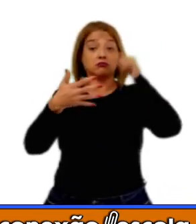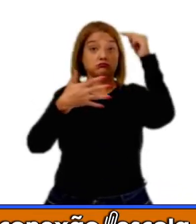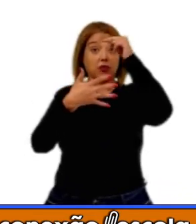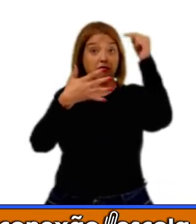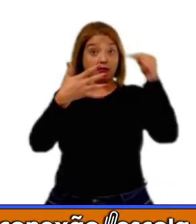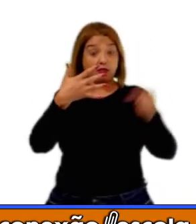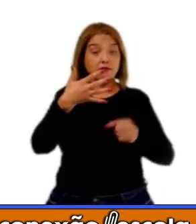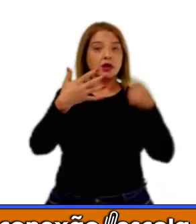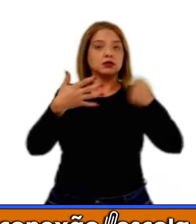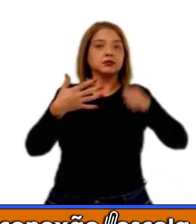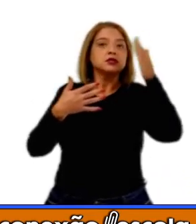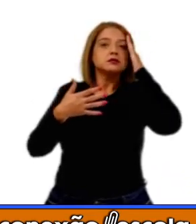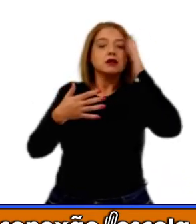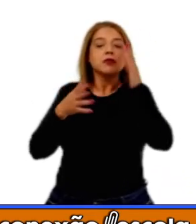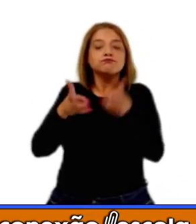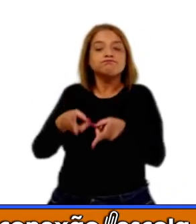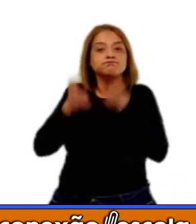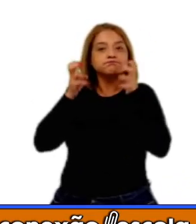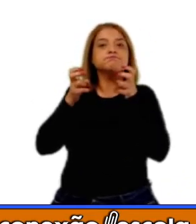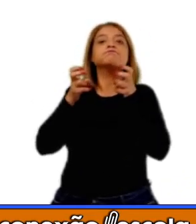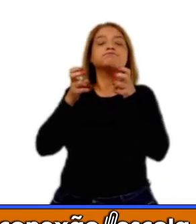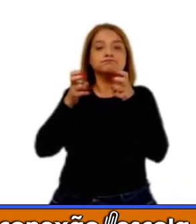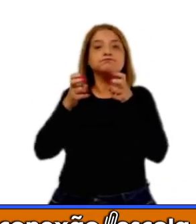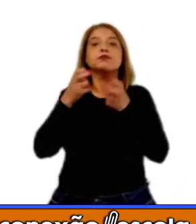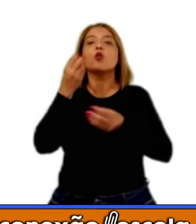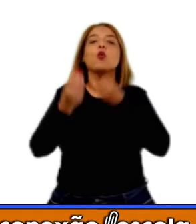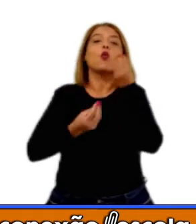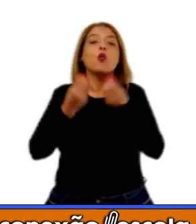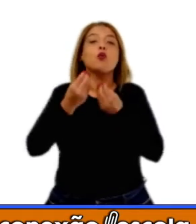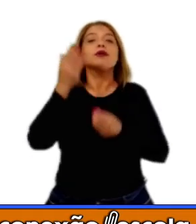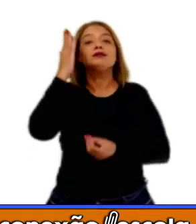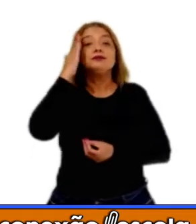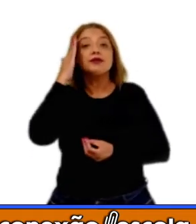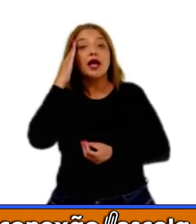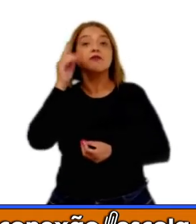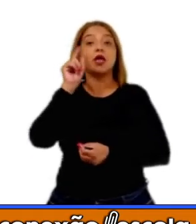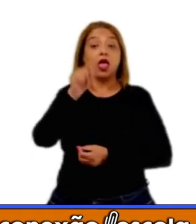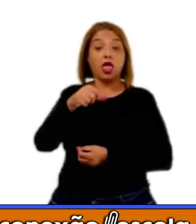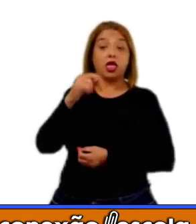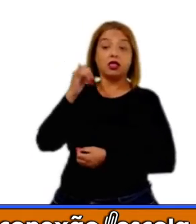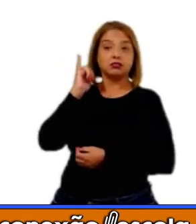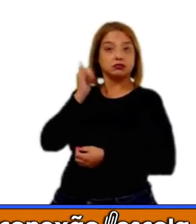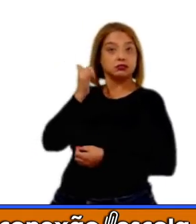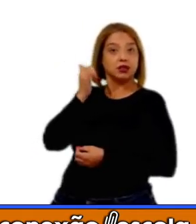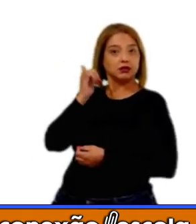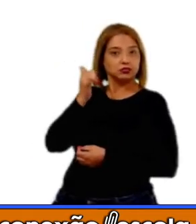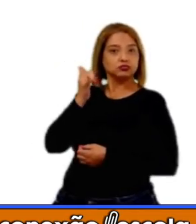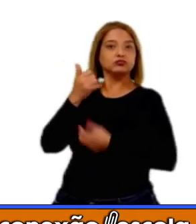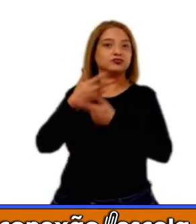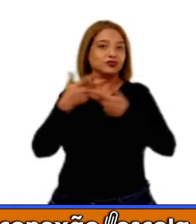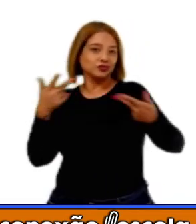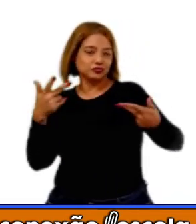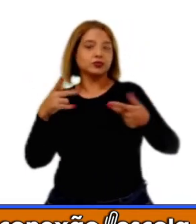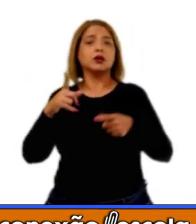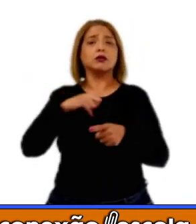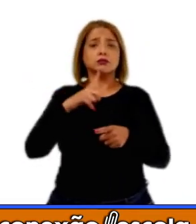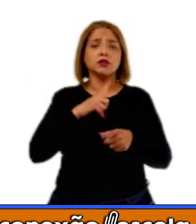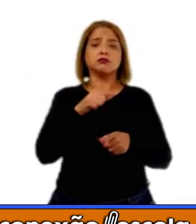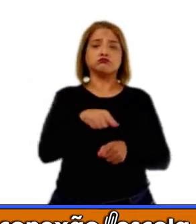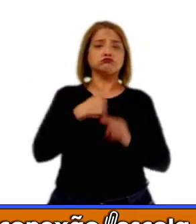ser identificados para que identificamos que seja um conto. Nós temos o narrador,